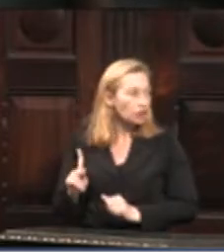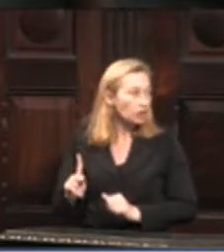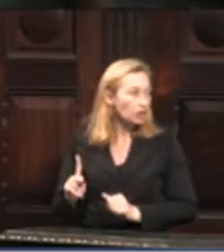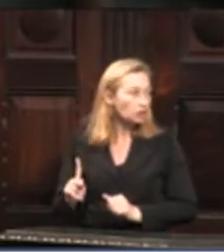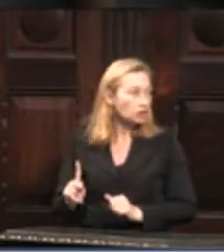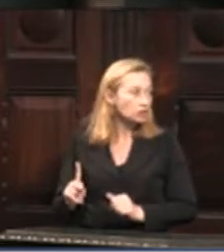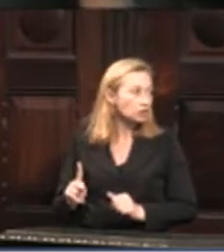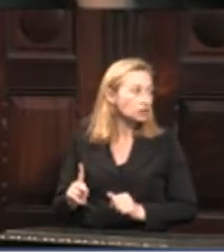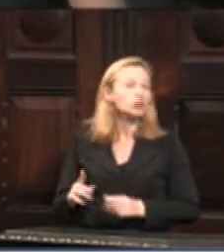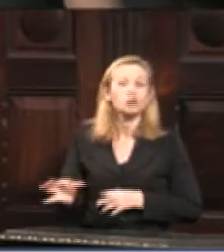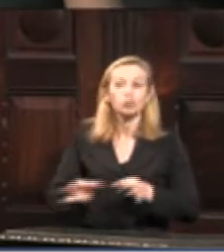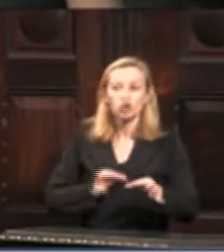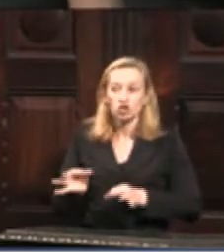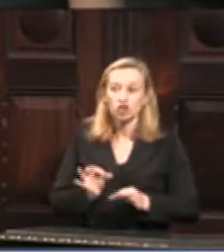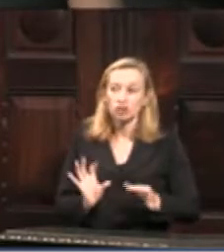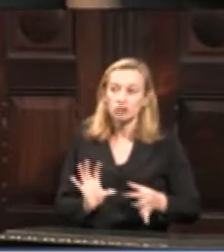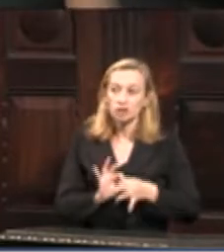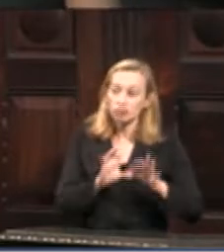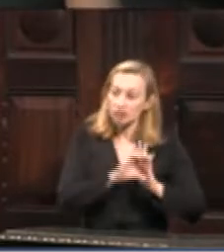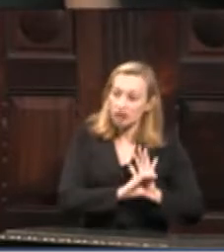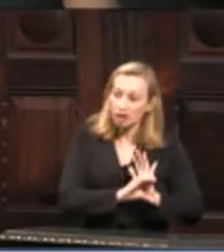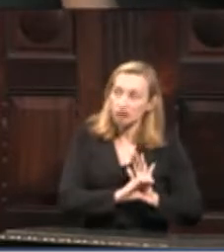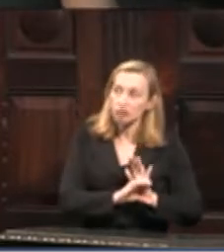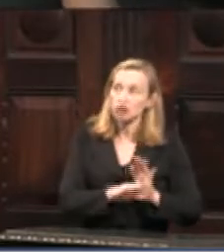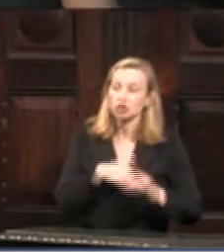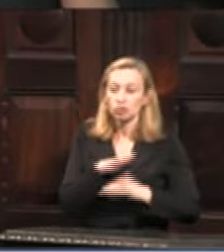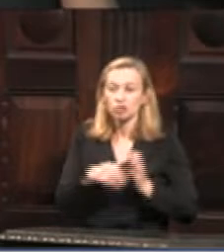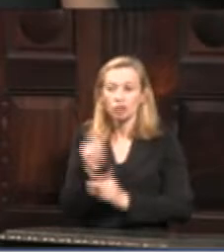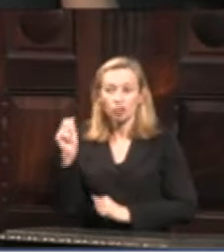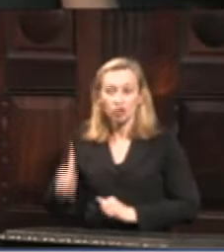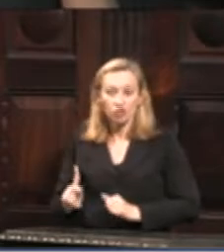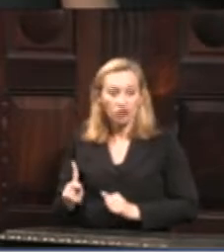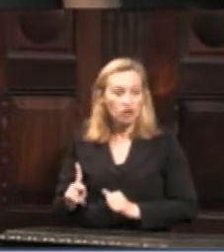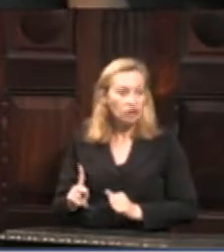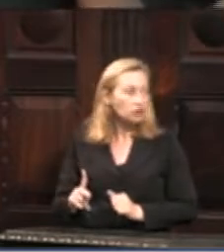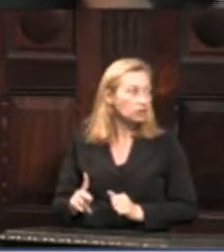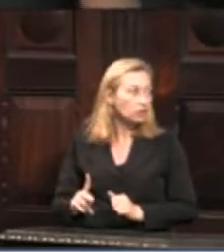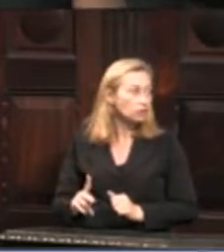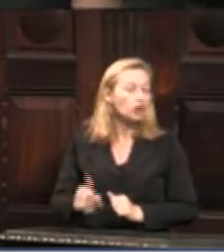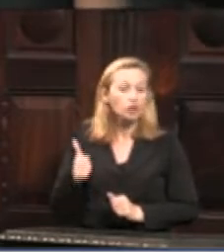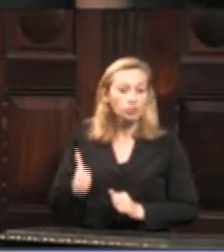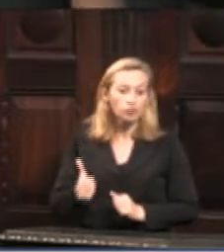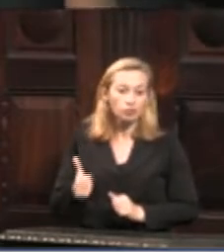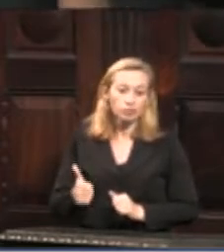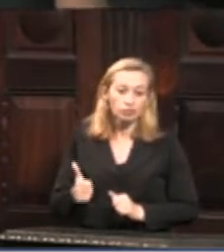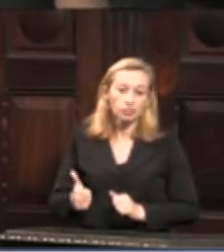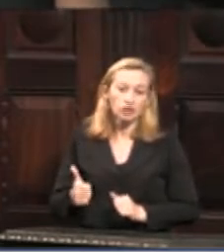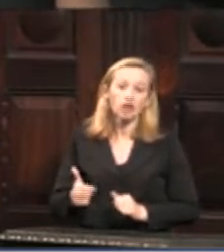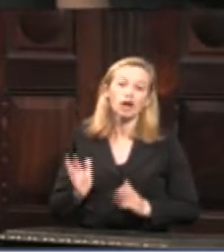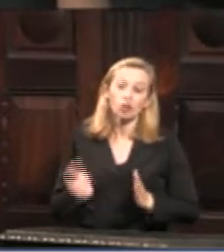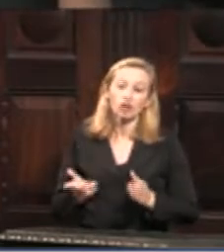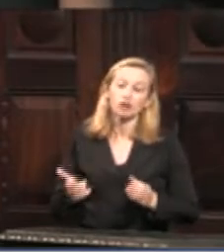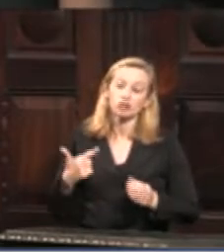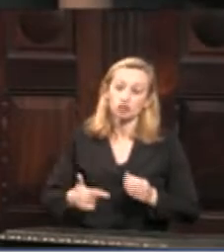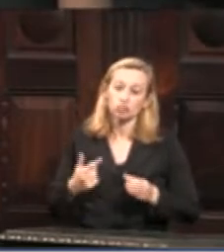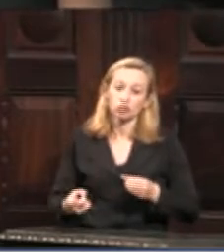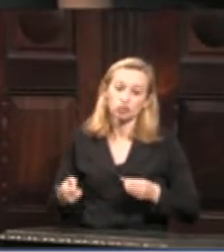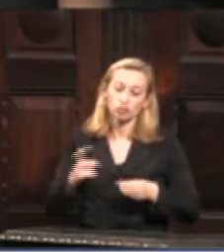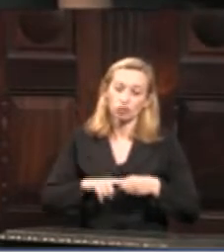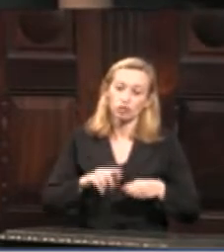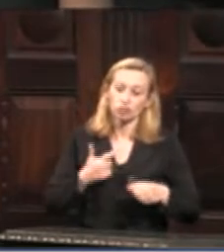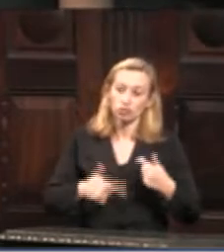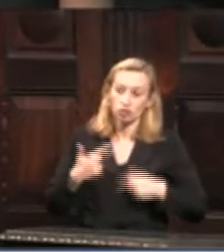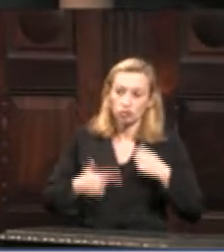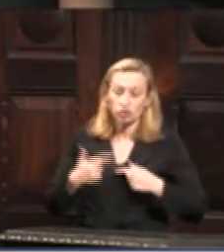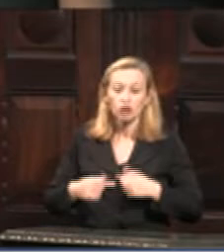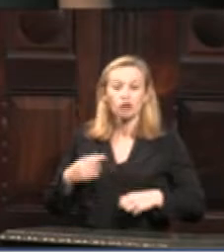votação, projeto assim emendado. Senhores que aprovam isso como estão, aprovado. Vai a redação do vencido para a segunda discussão. Projeto de Lei